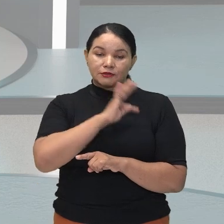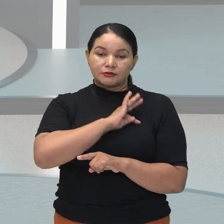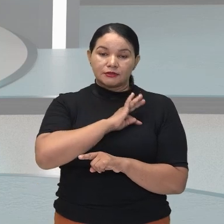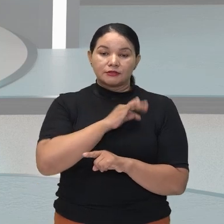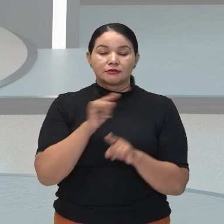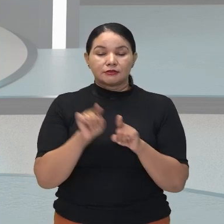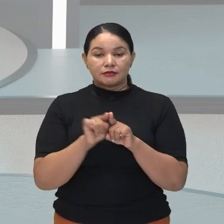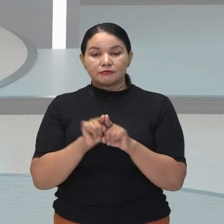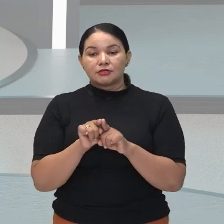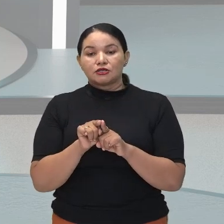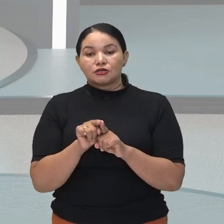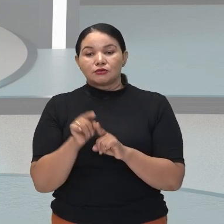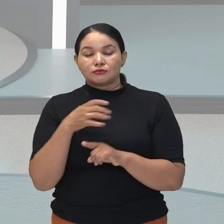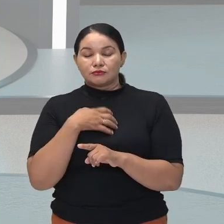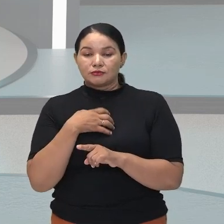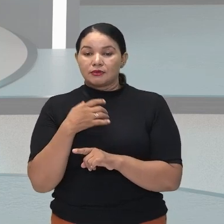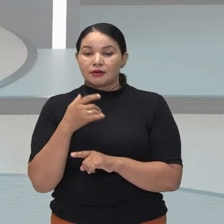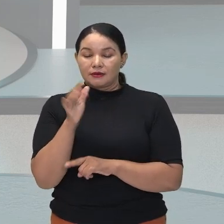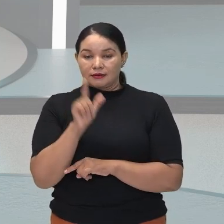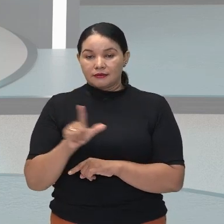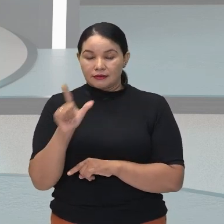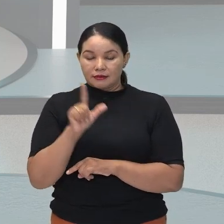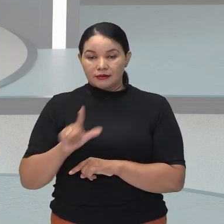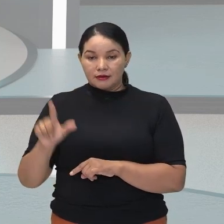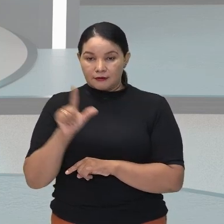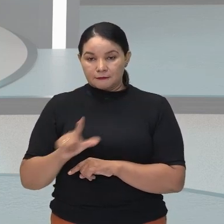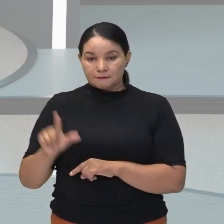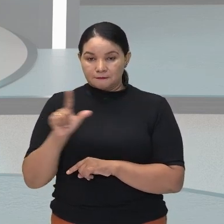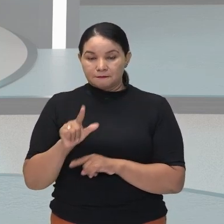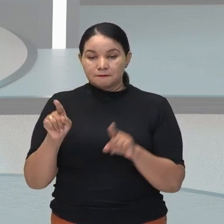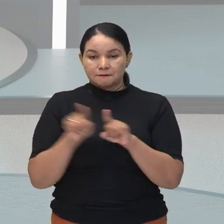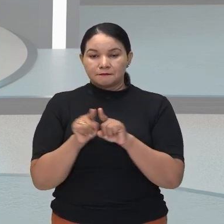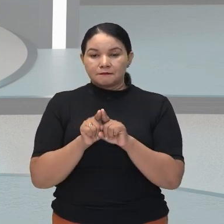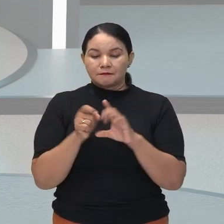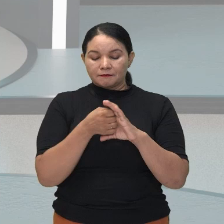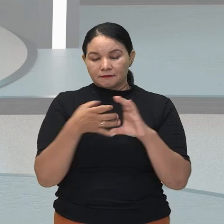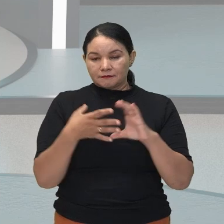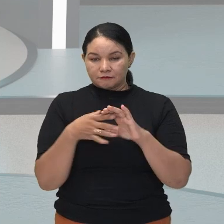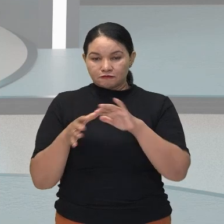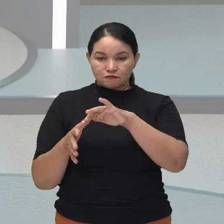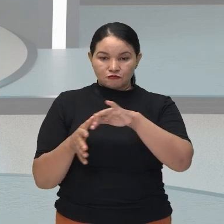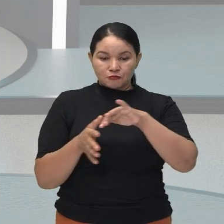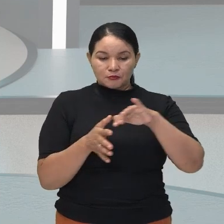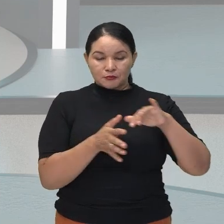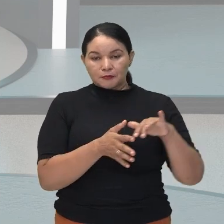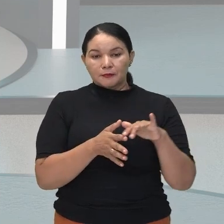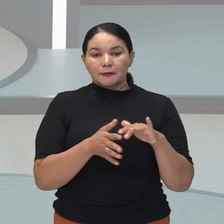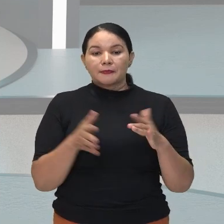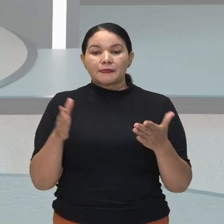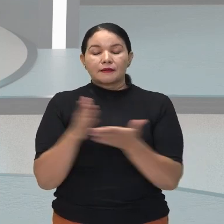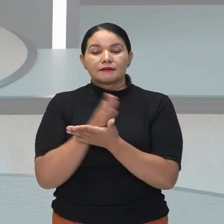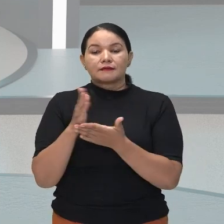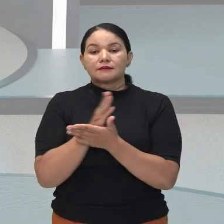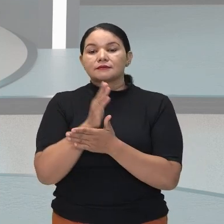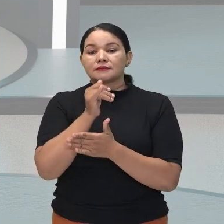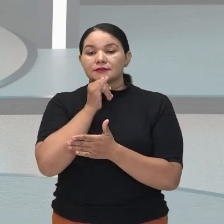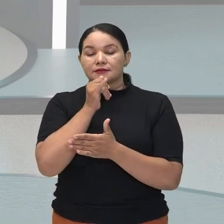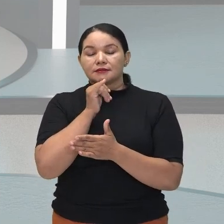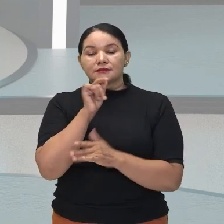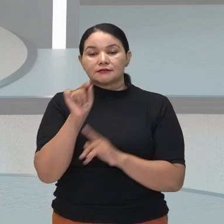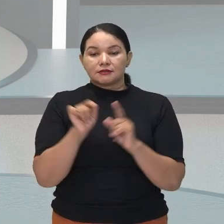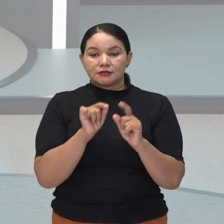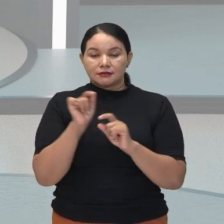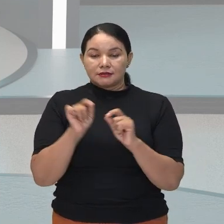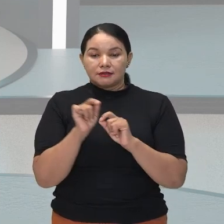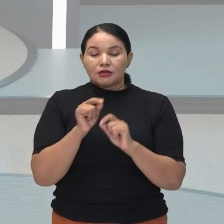também de forma literária. Saindo dessas características, nós temos alguns exemplos, né, de